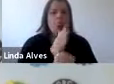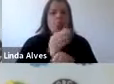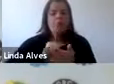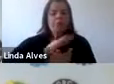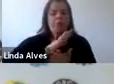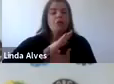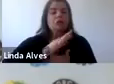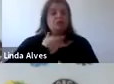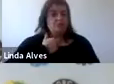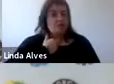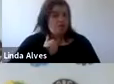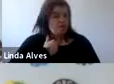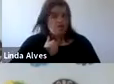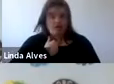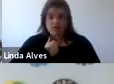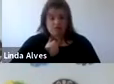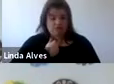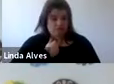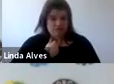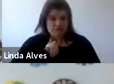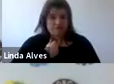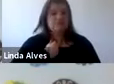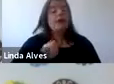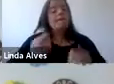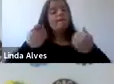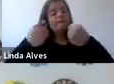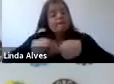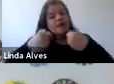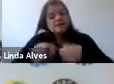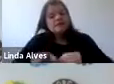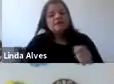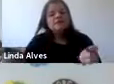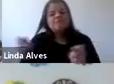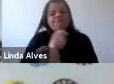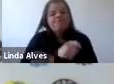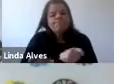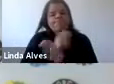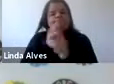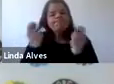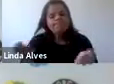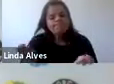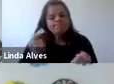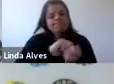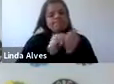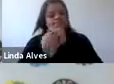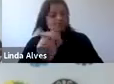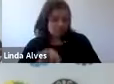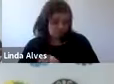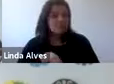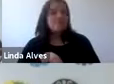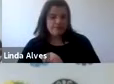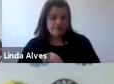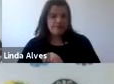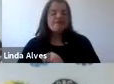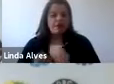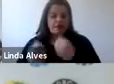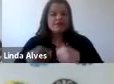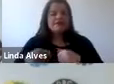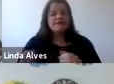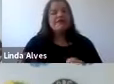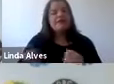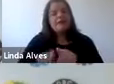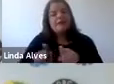Isso não pode acontecer. Então, tem que haver uma transição, e daí o que acontece também é uma posição